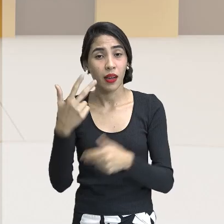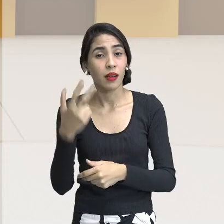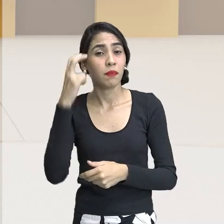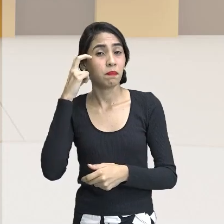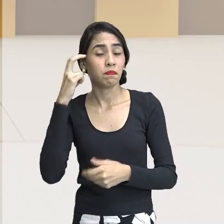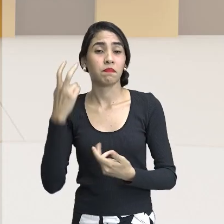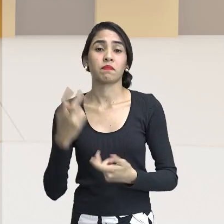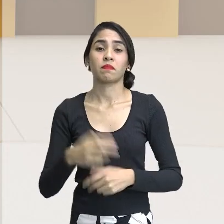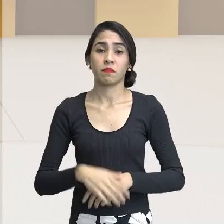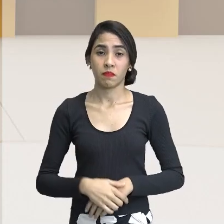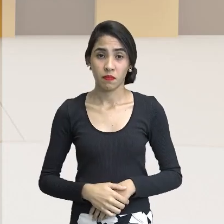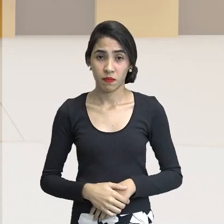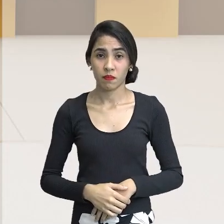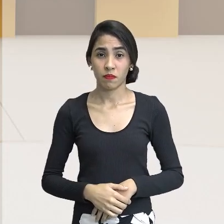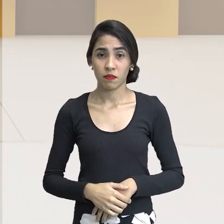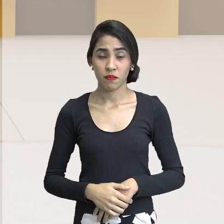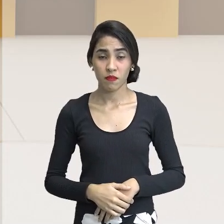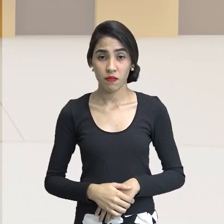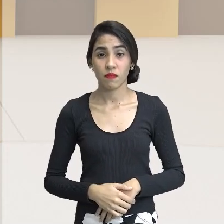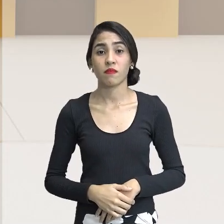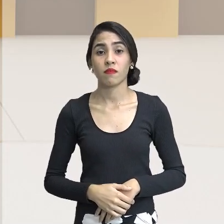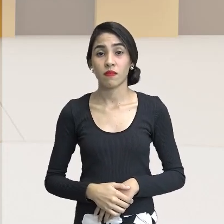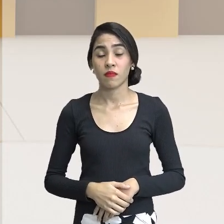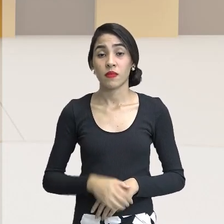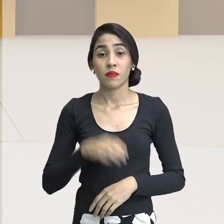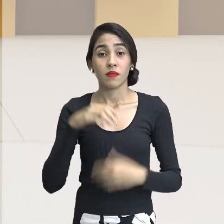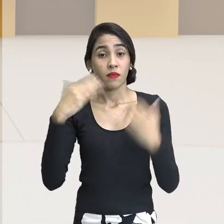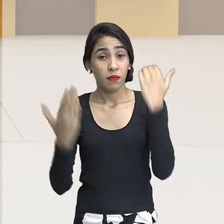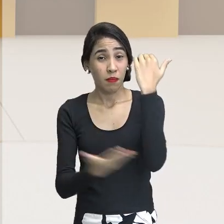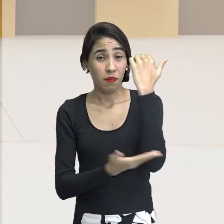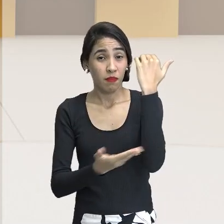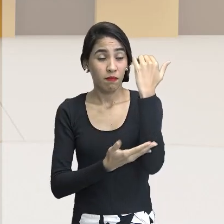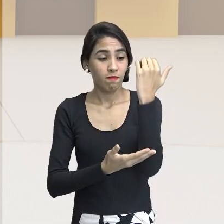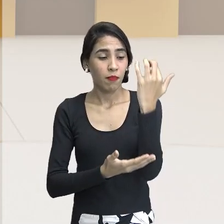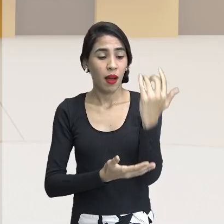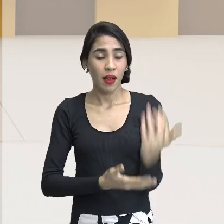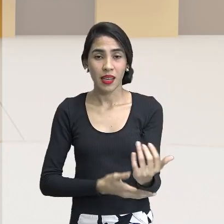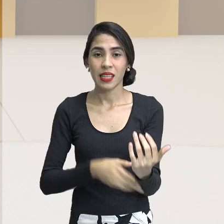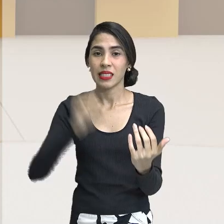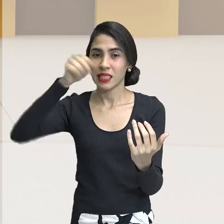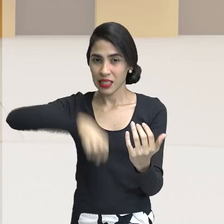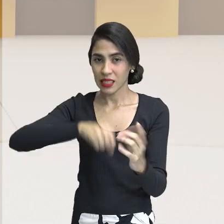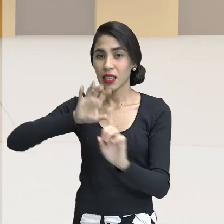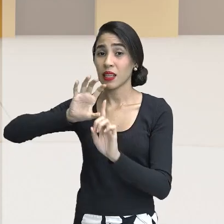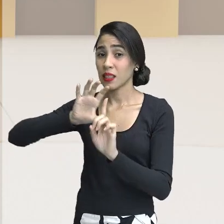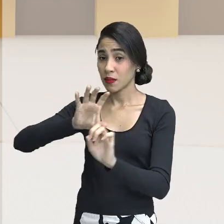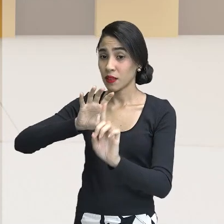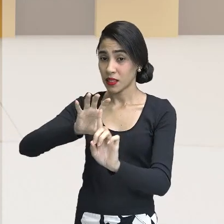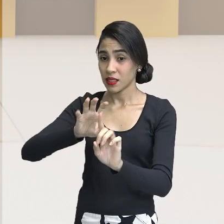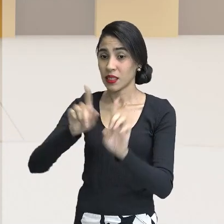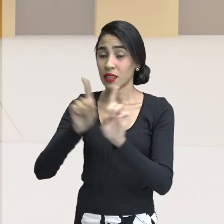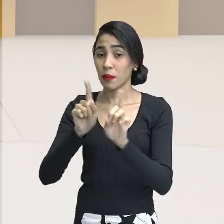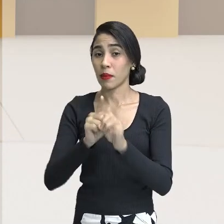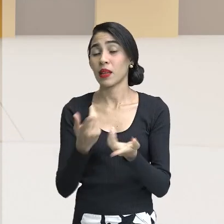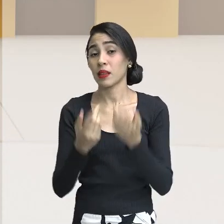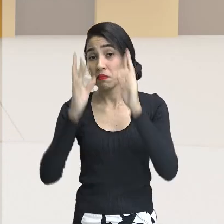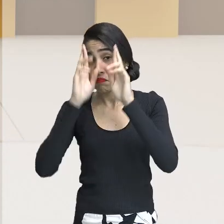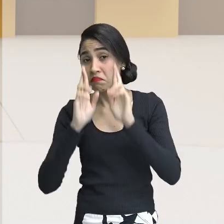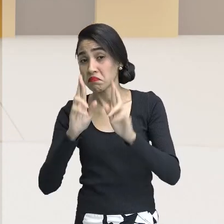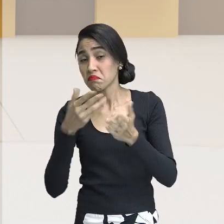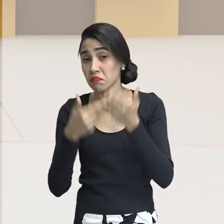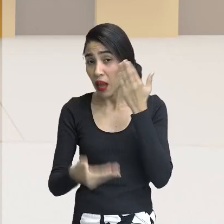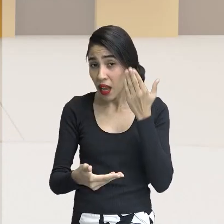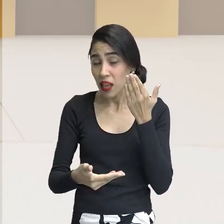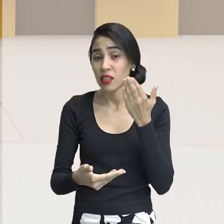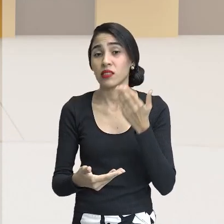elas pertençam, o desmatamento influencia e causa desrespeito,